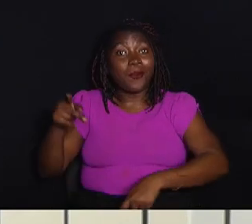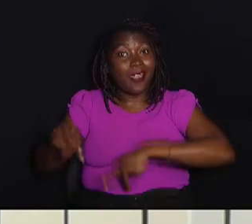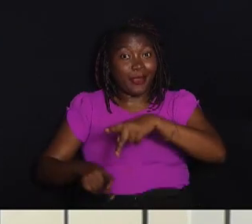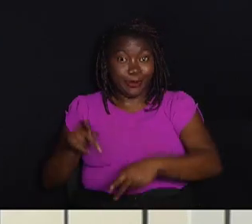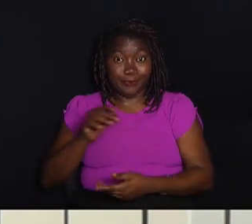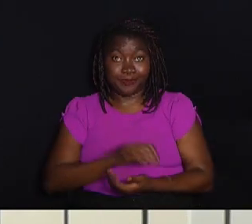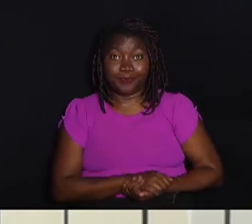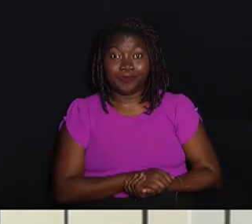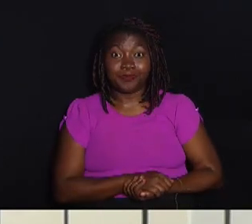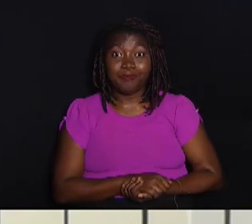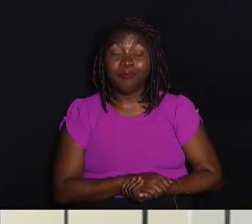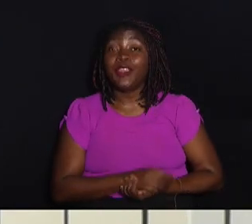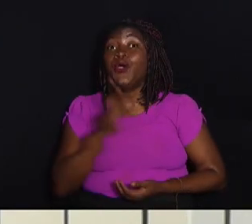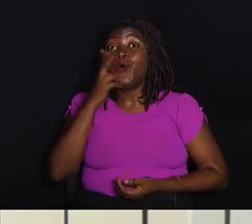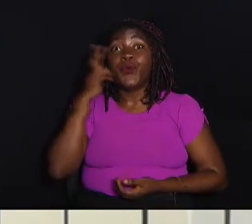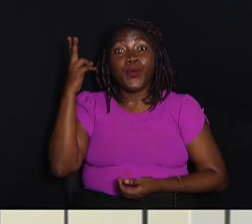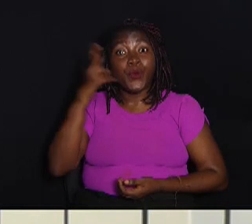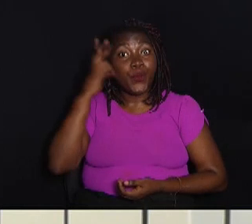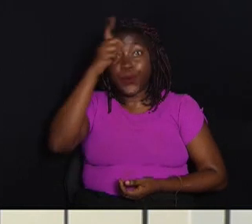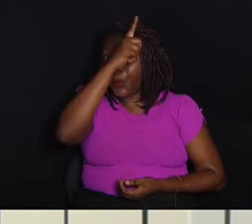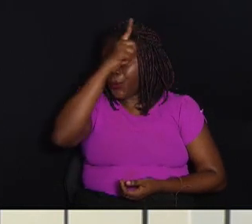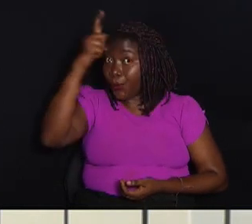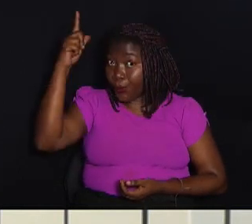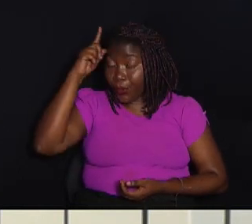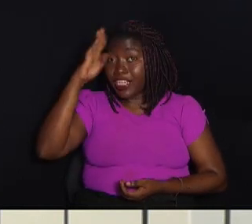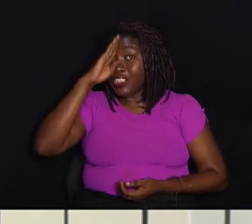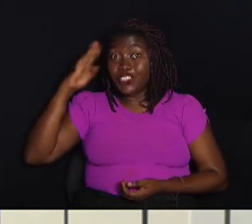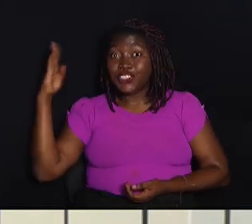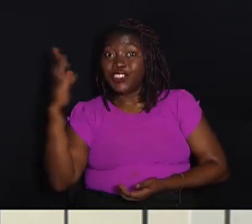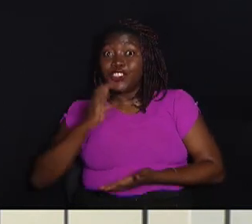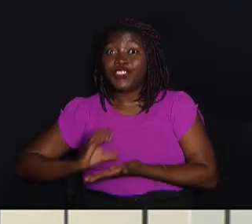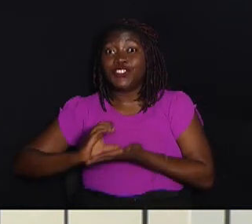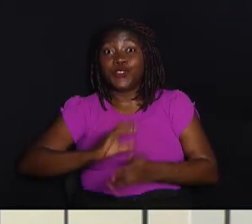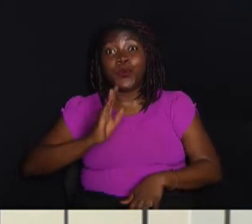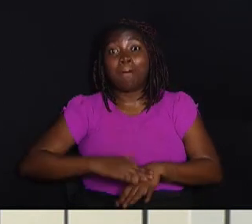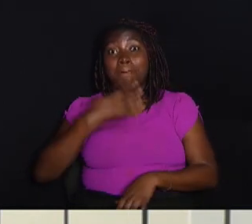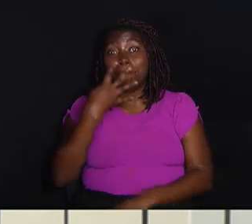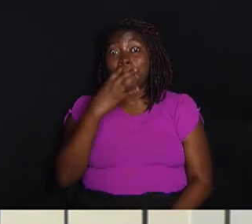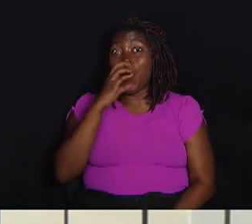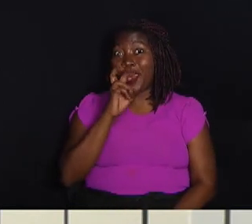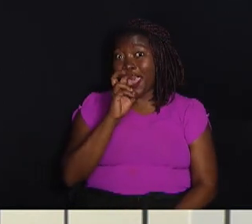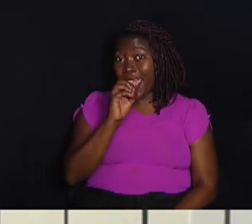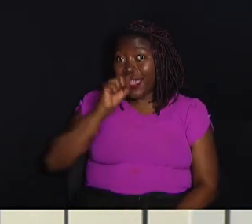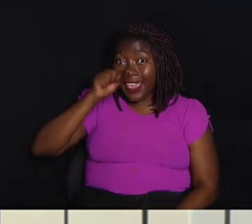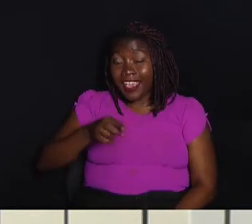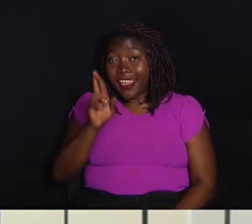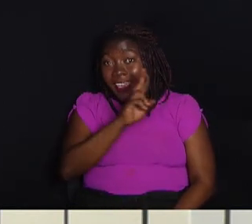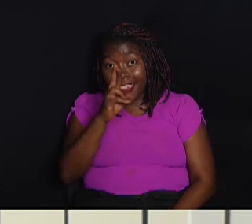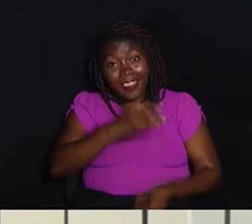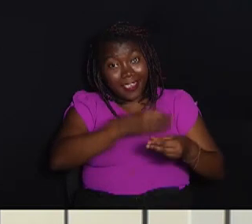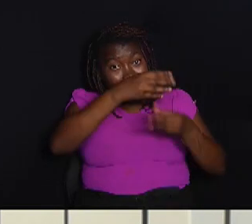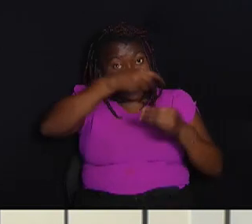população o vereador Gustavo Peta destinou mais de R 450.000 em emendas